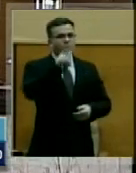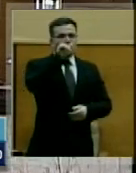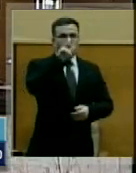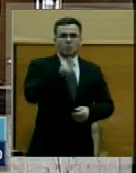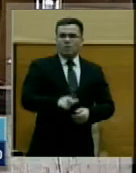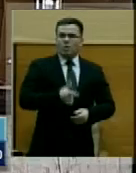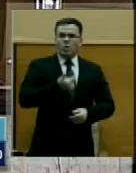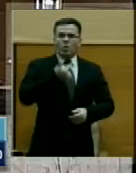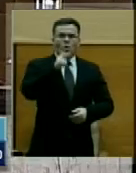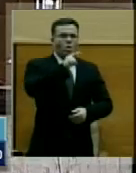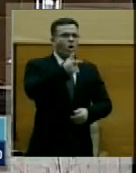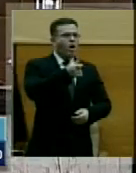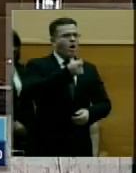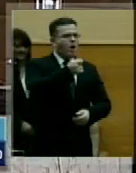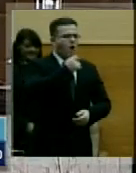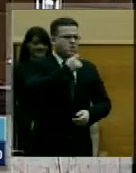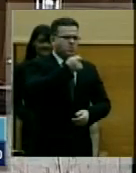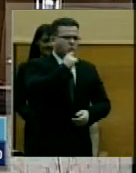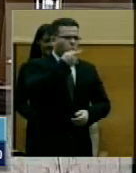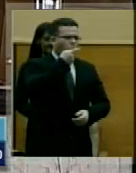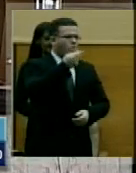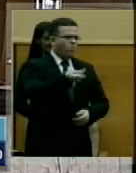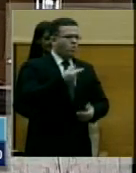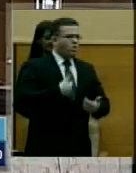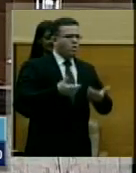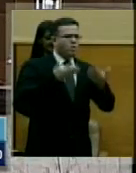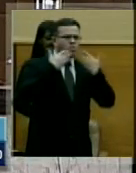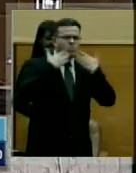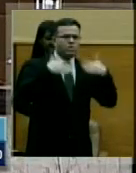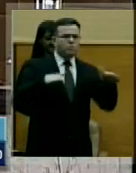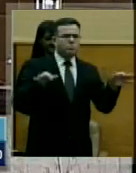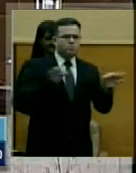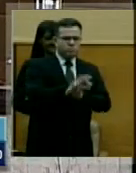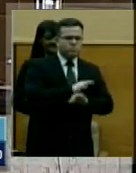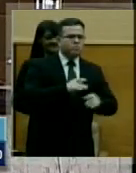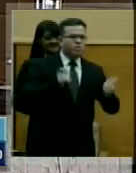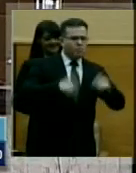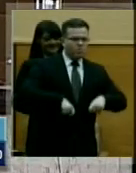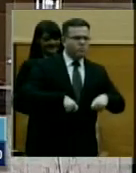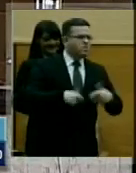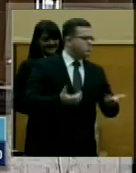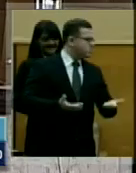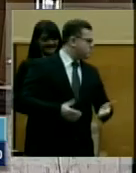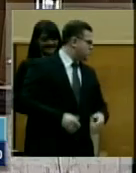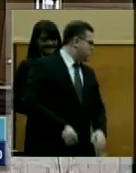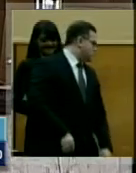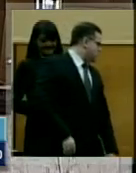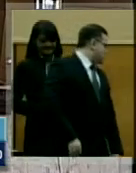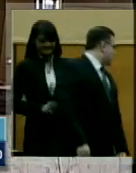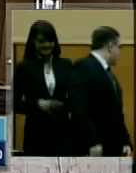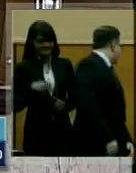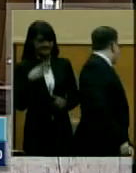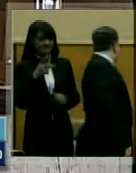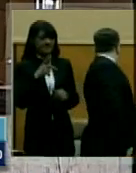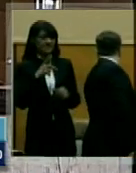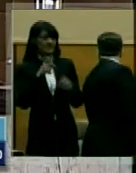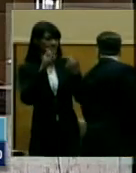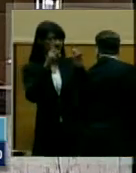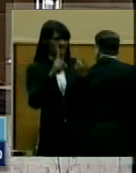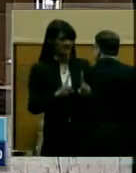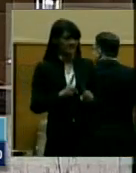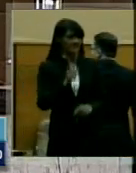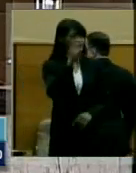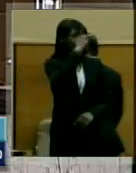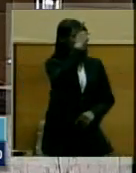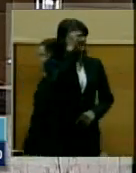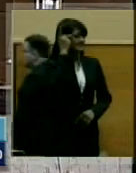outras não citadas, seriam tão incomuns ou tão impossíveis para alguém só por causa de sua deficiência? A pessoa,